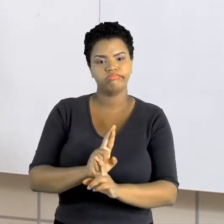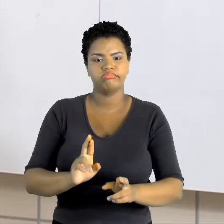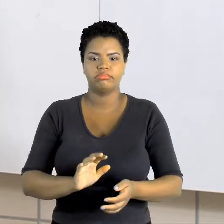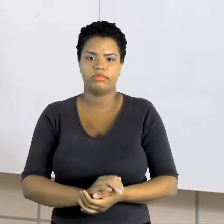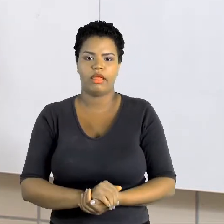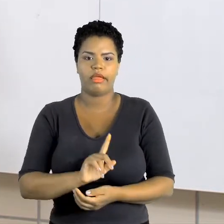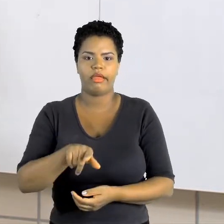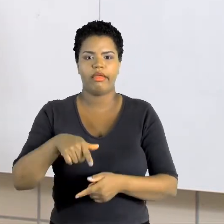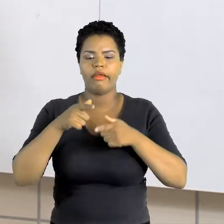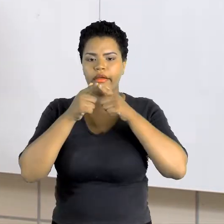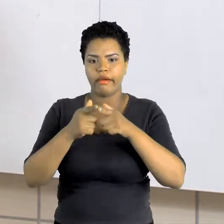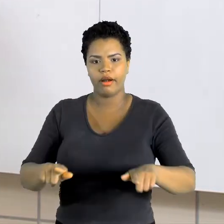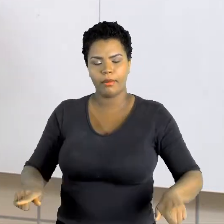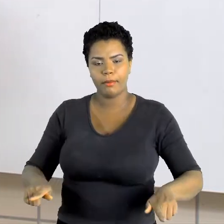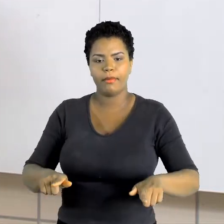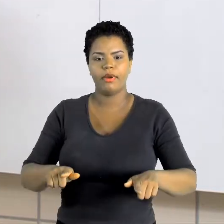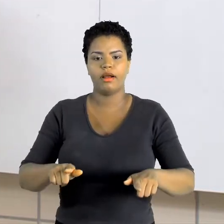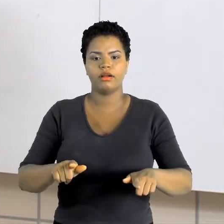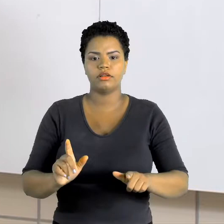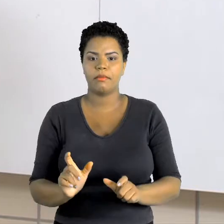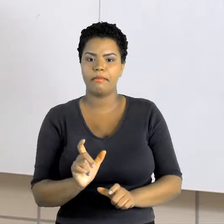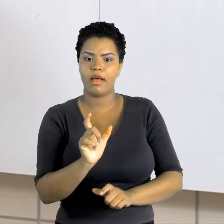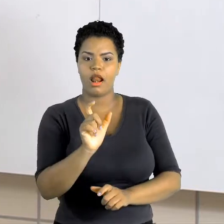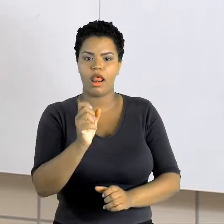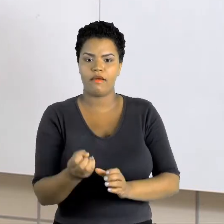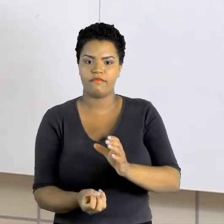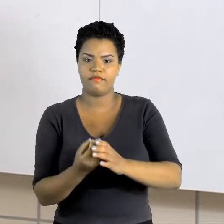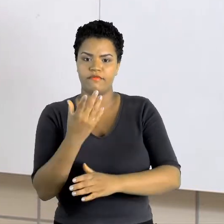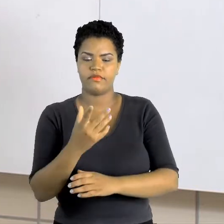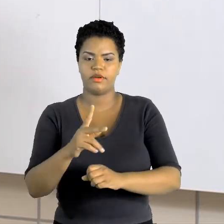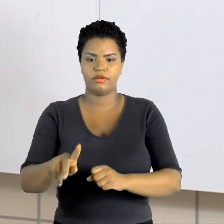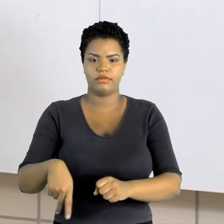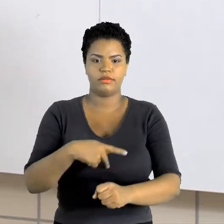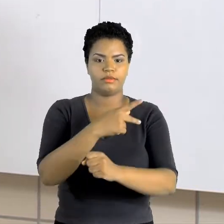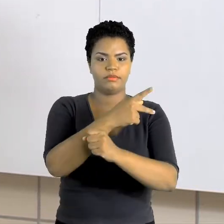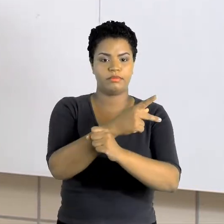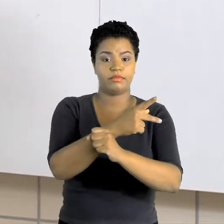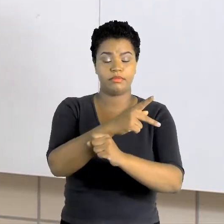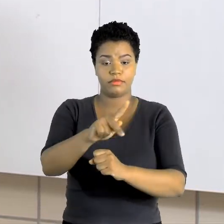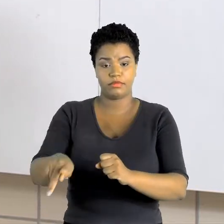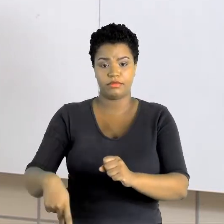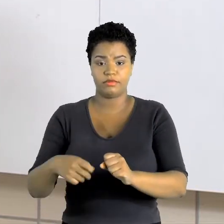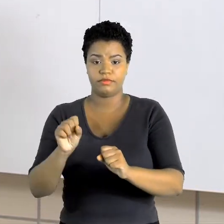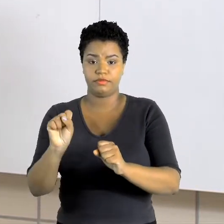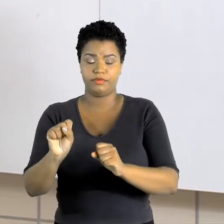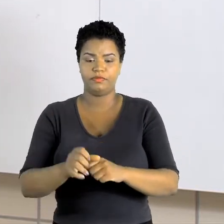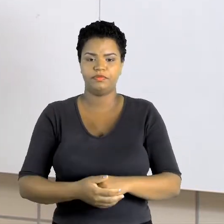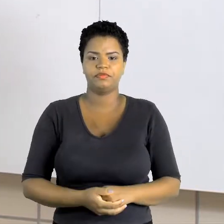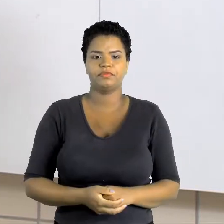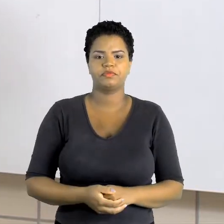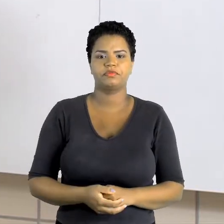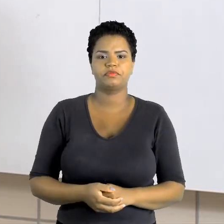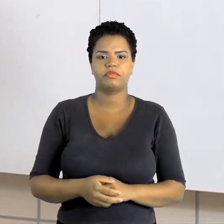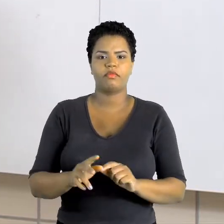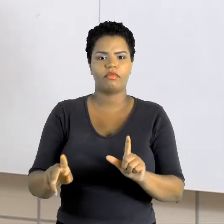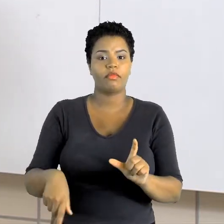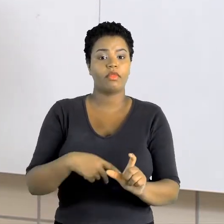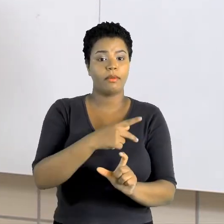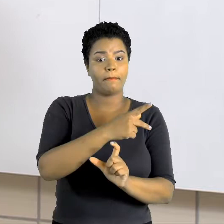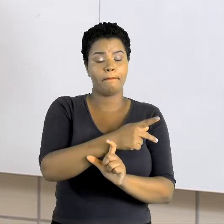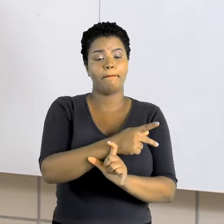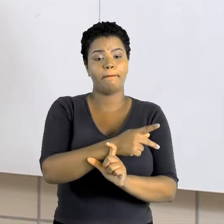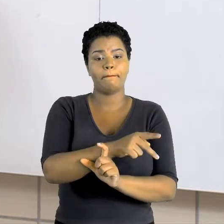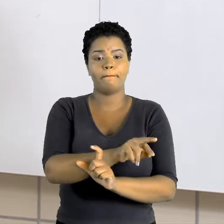gramática, a formação de palavras, prefix and suffix na língua inglesa, o prefixo e